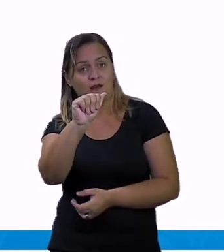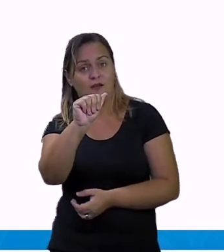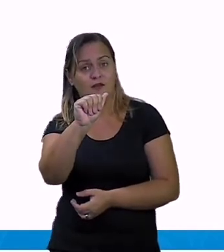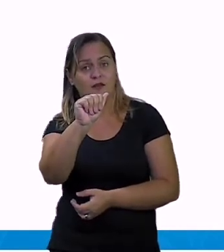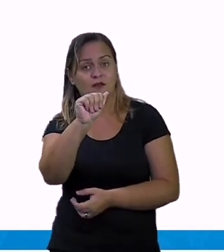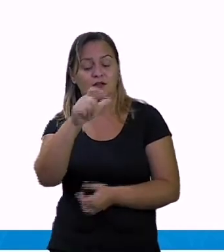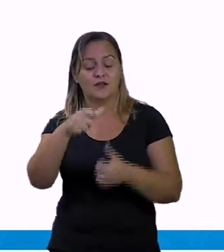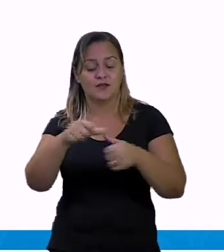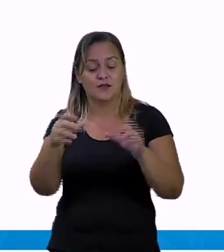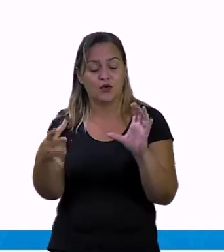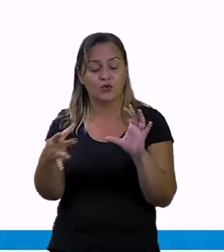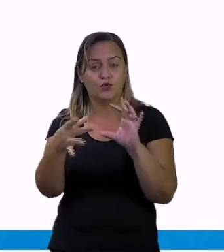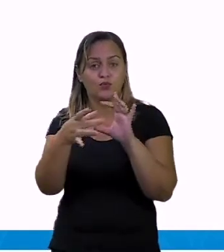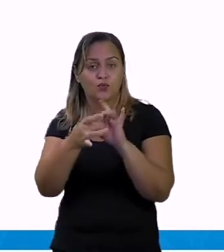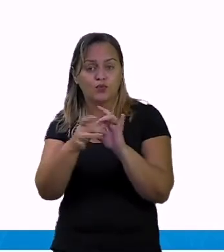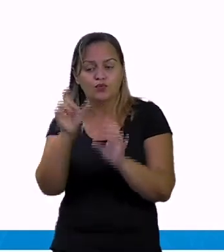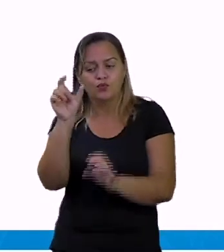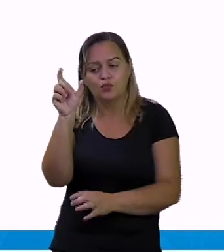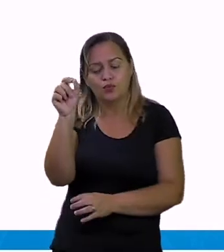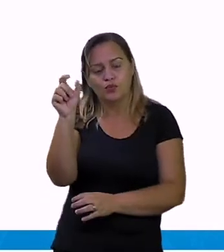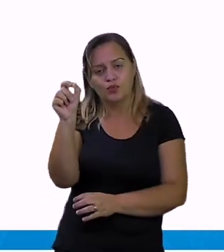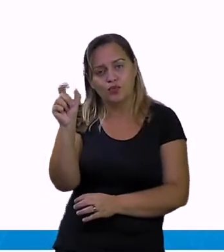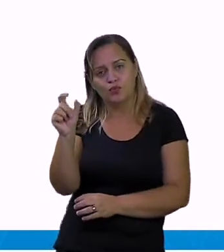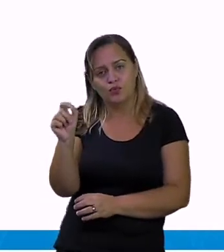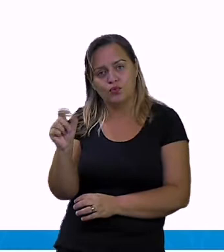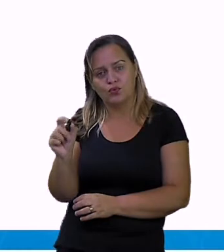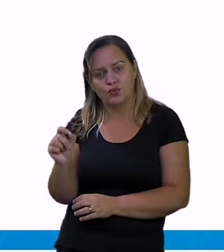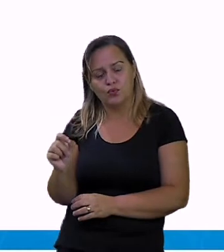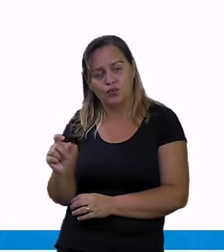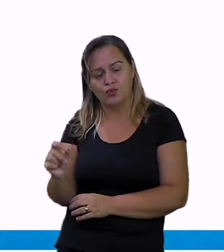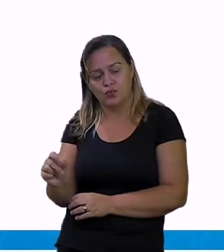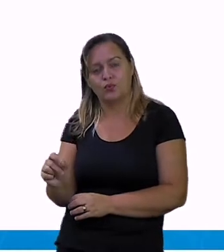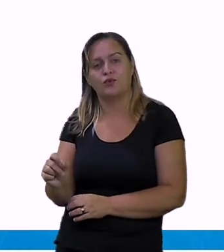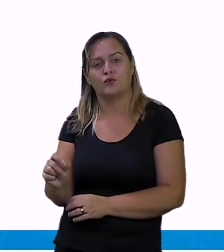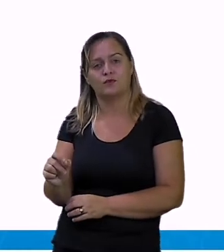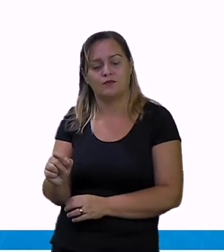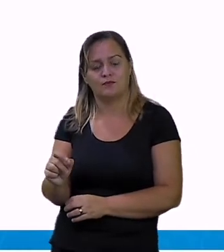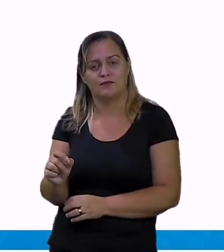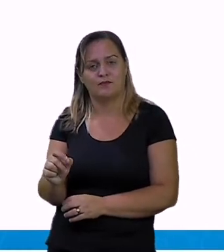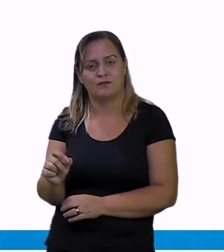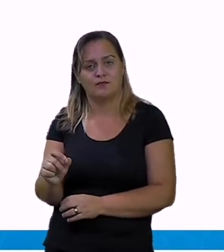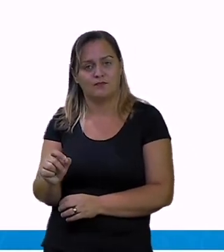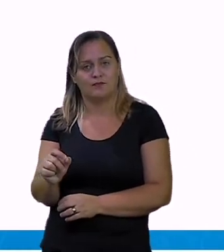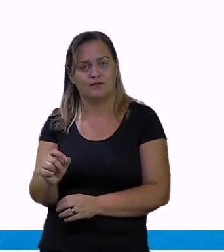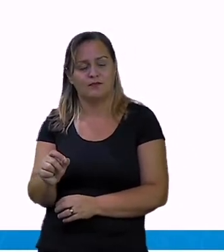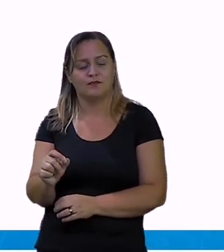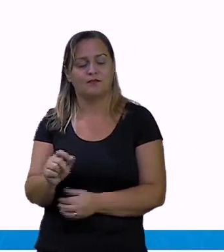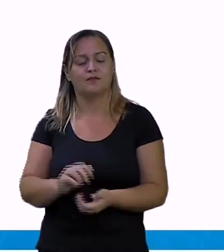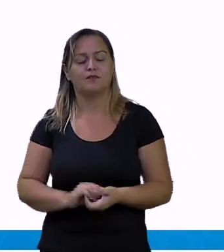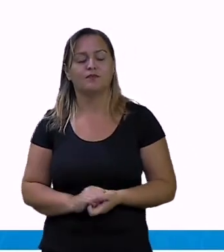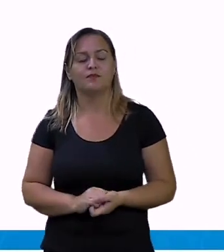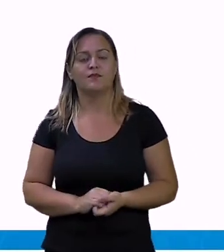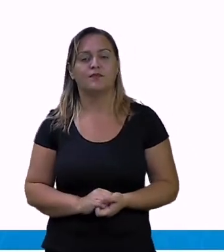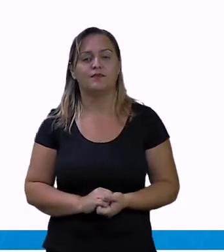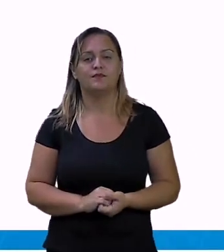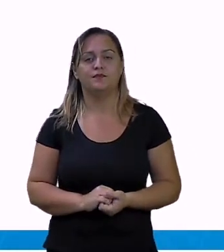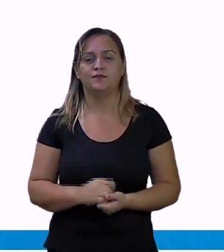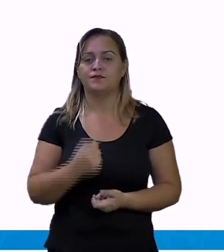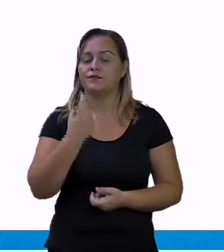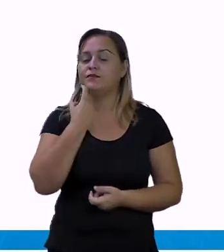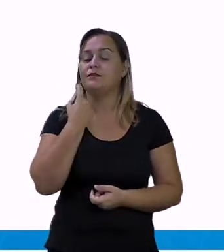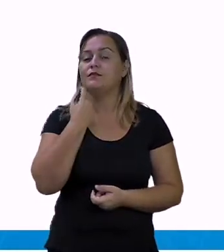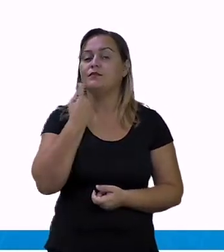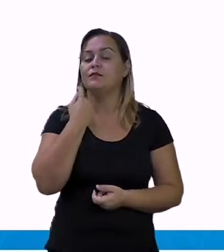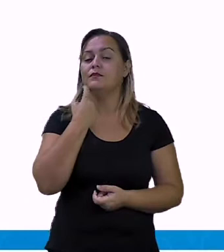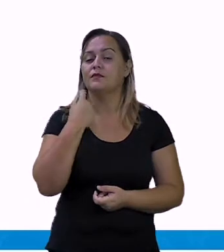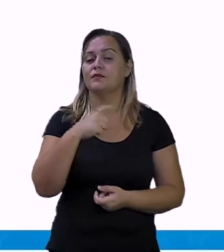nos peixes de espinha dorsal. A maioria dos peixes traz esta